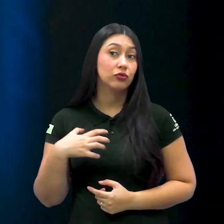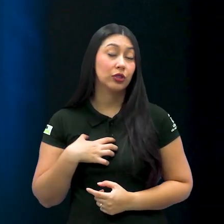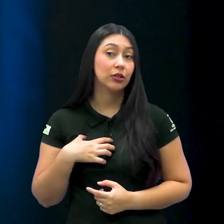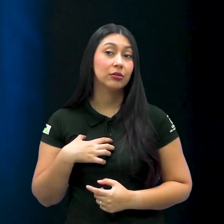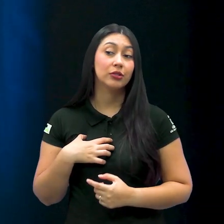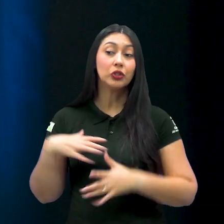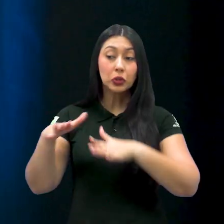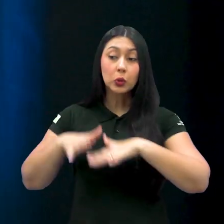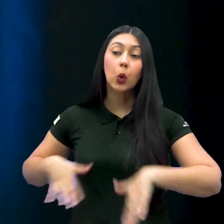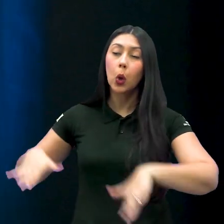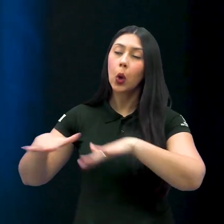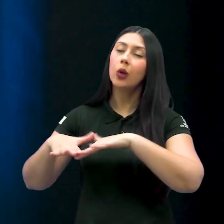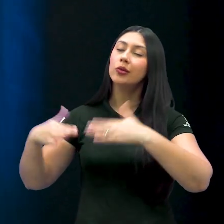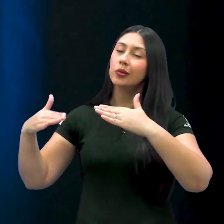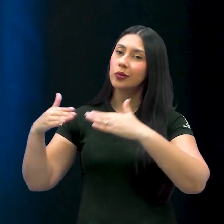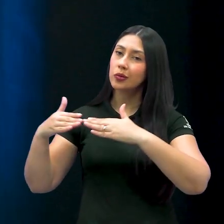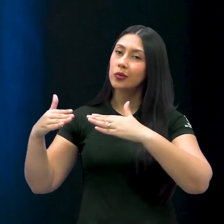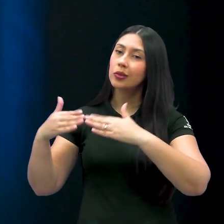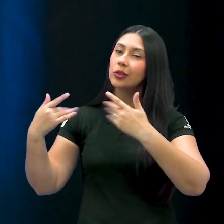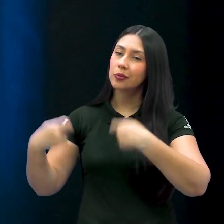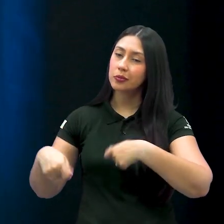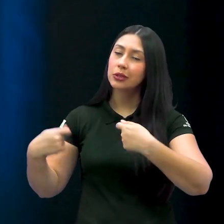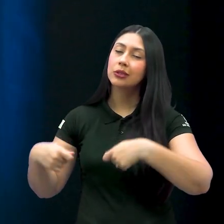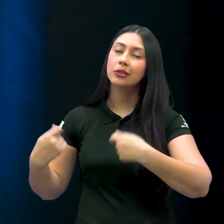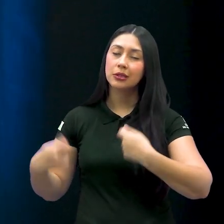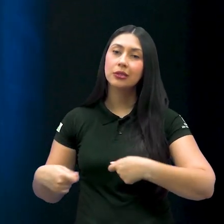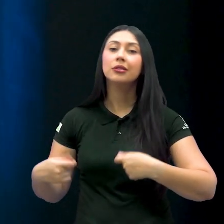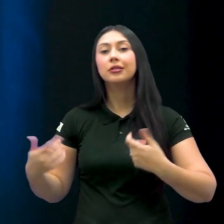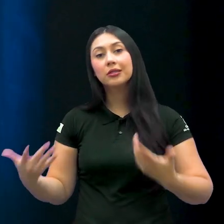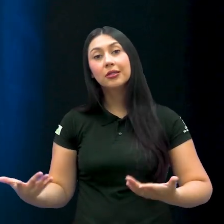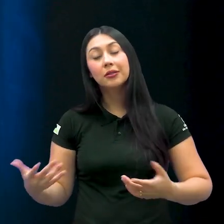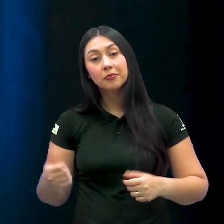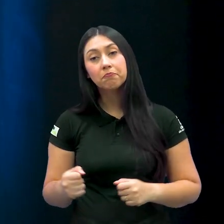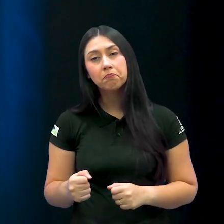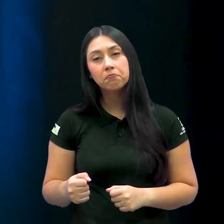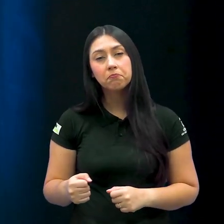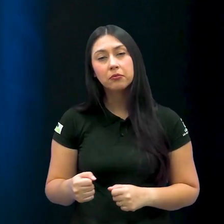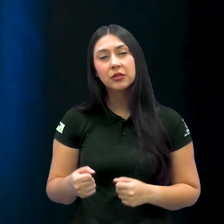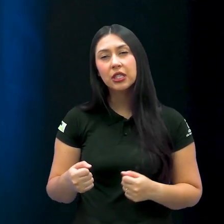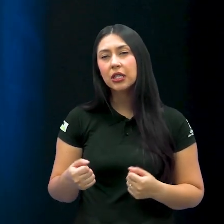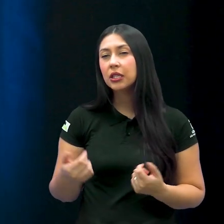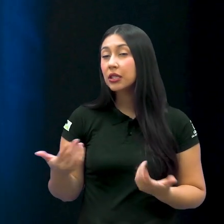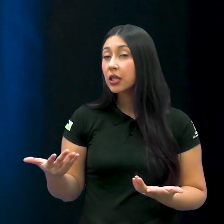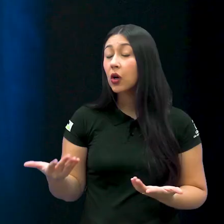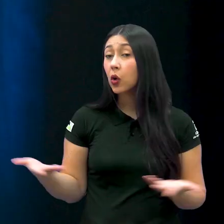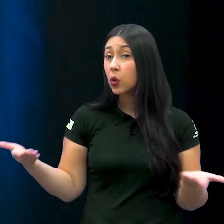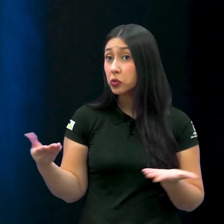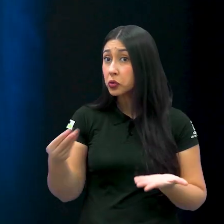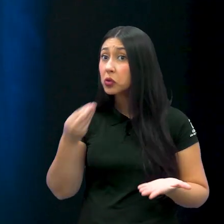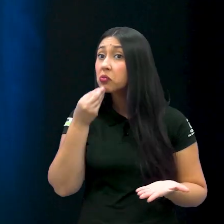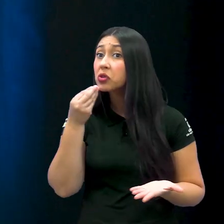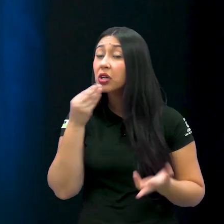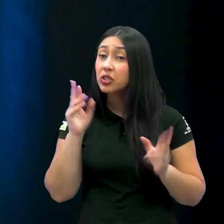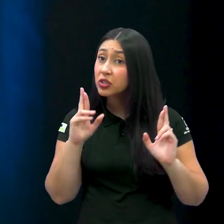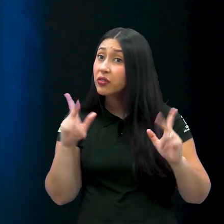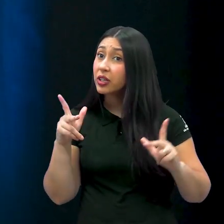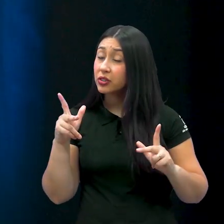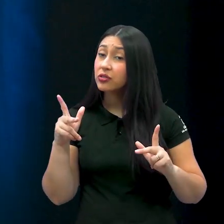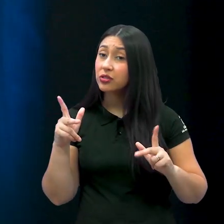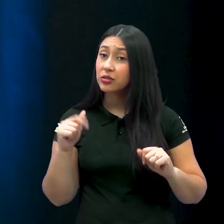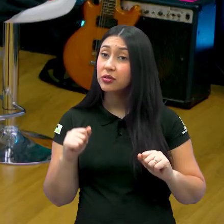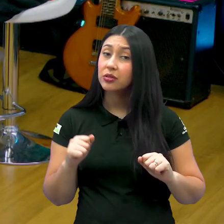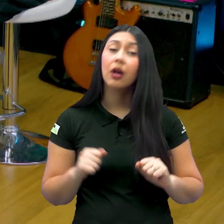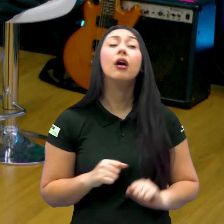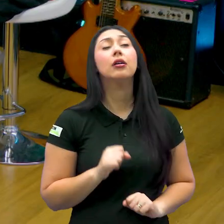outros integrantes ali não estavam na proposta e tudo mais. Você acha que tem a oportunidade de você visitar esses caminhos